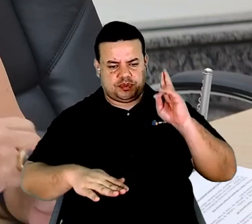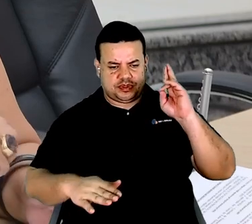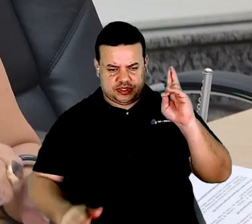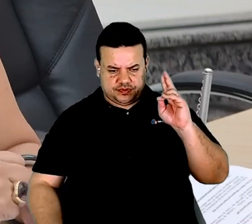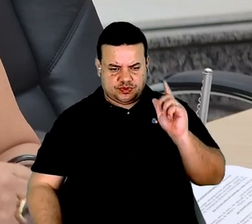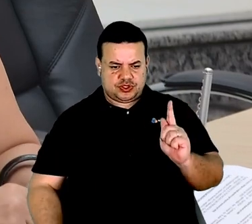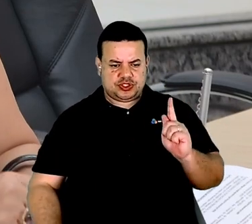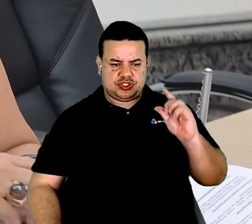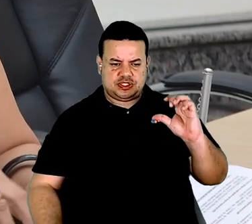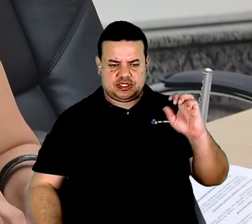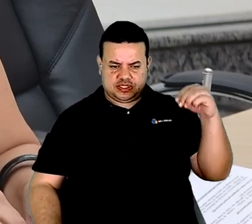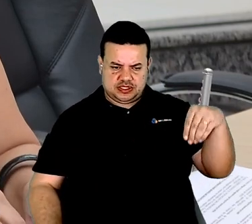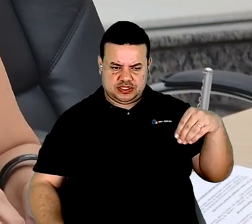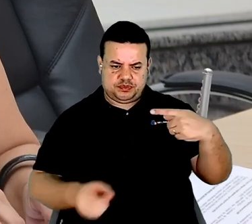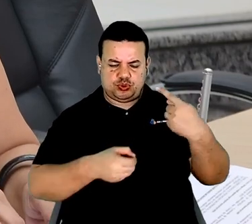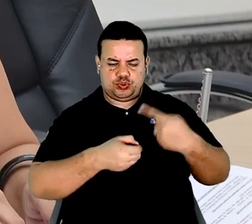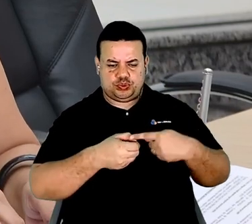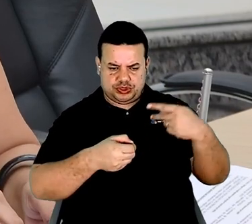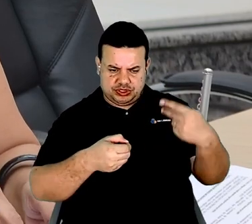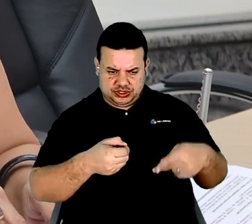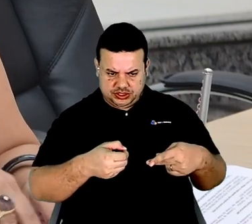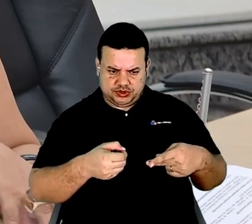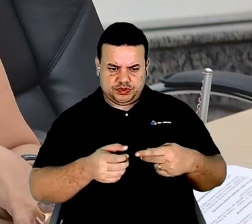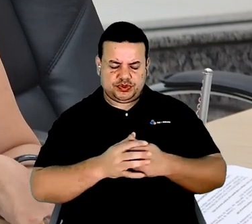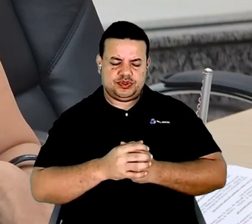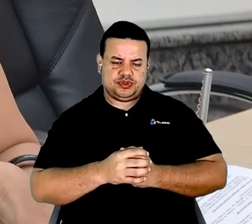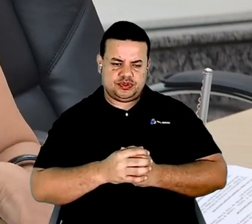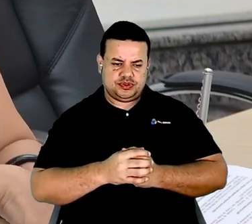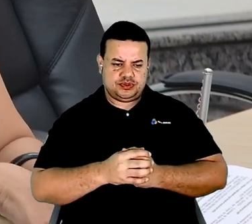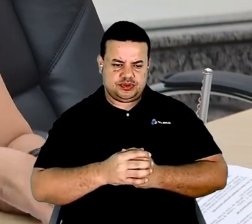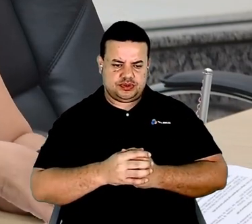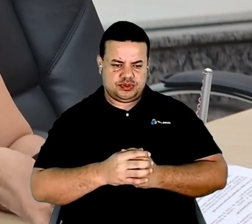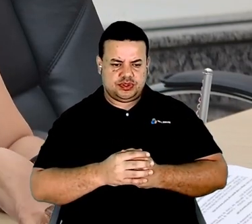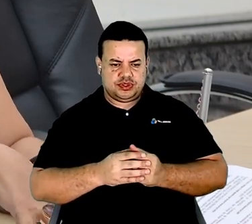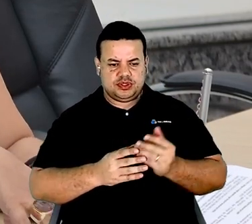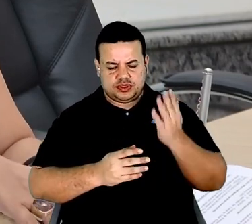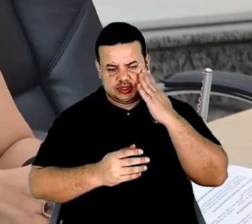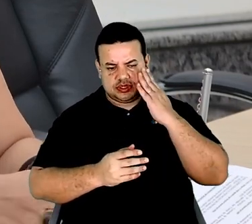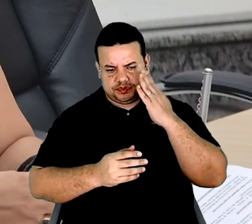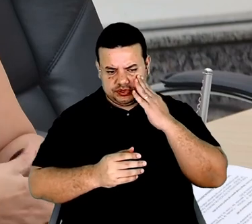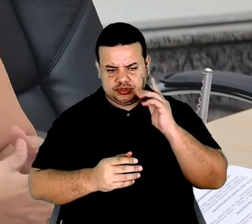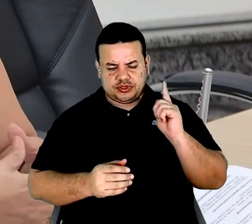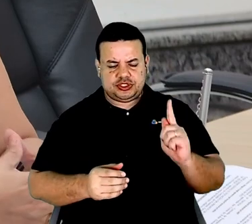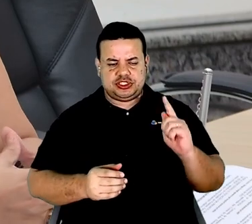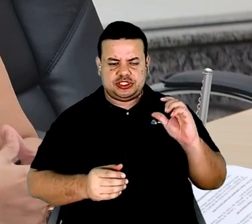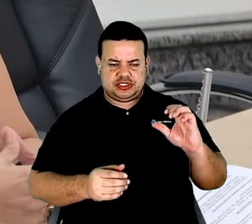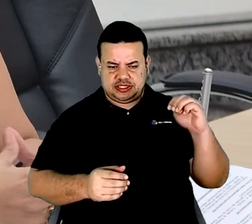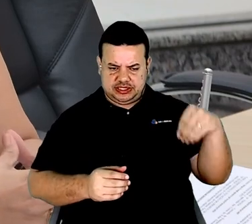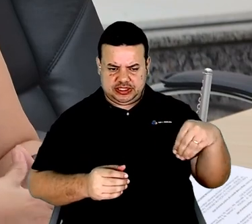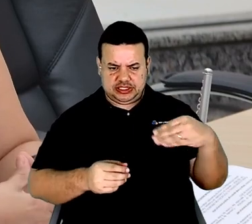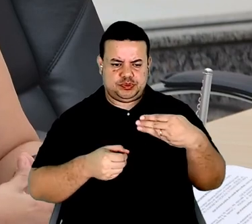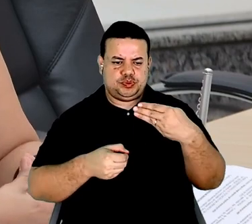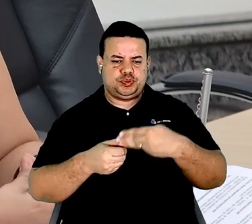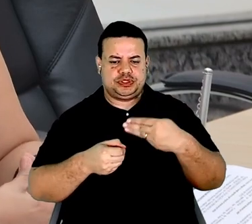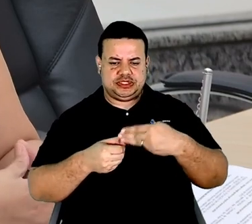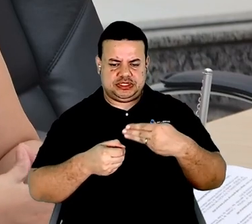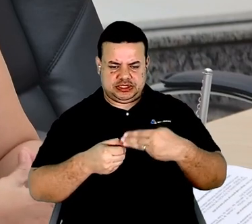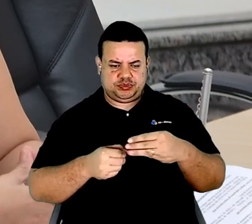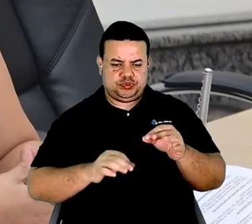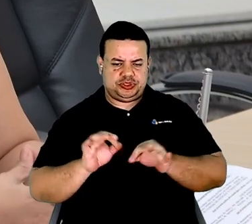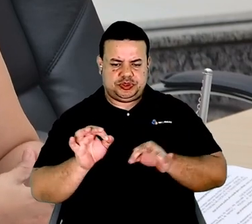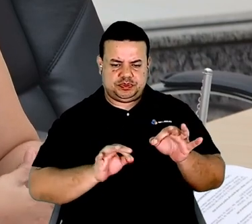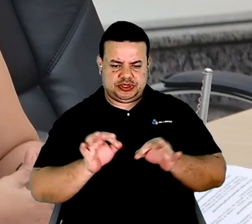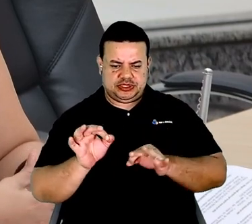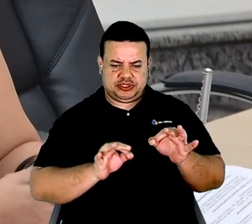do nosso município, levando em consideração que a guarda e o município está preparando para que